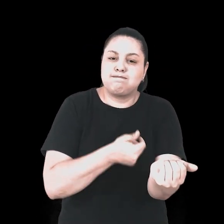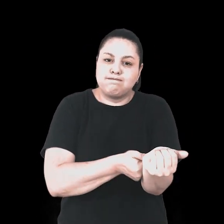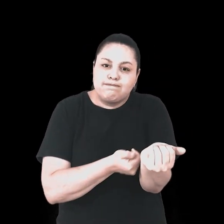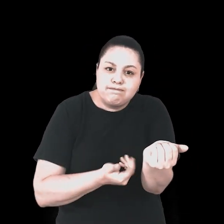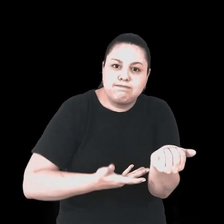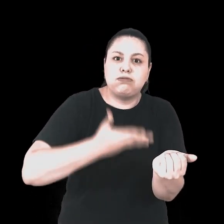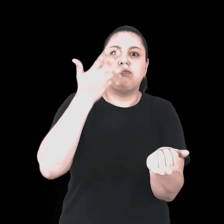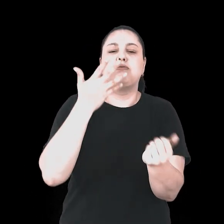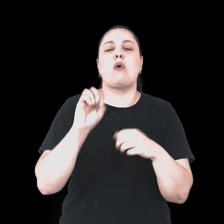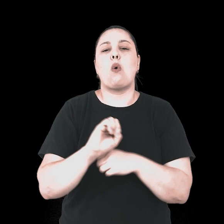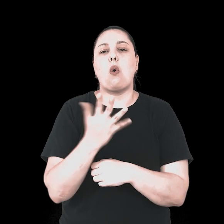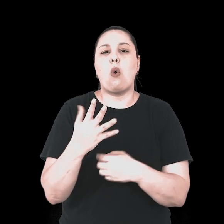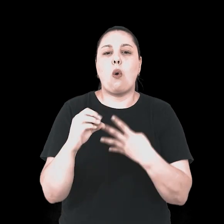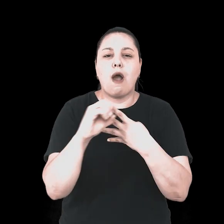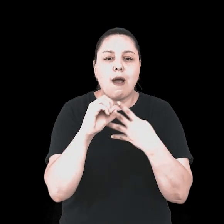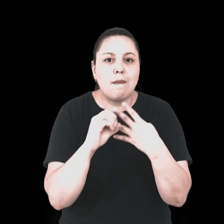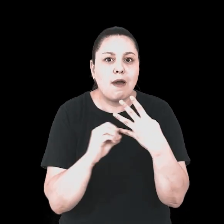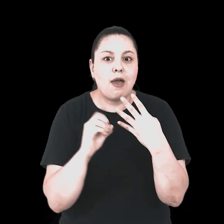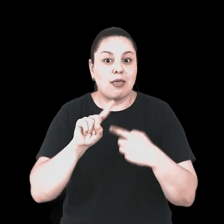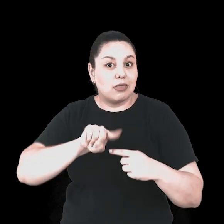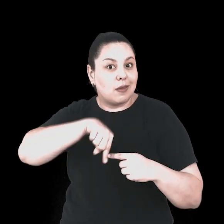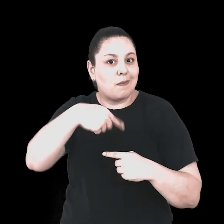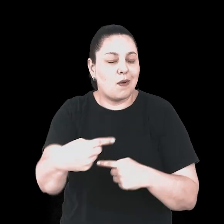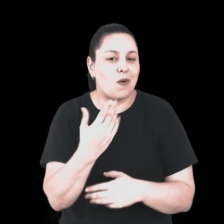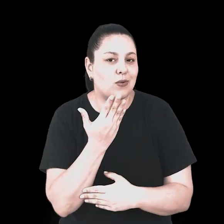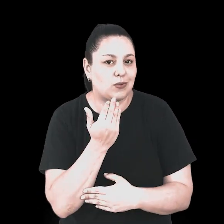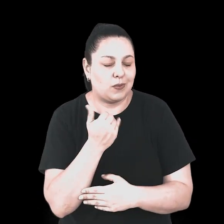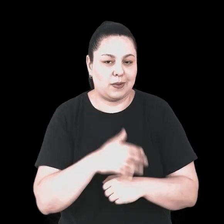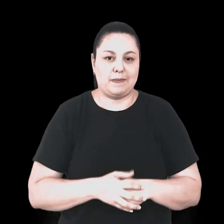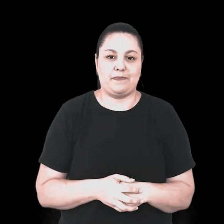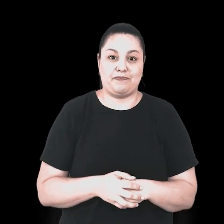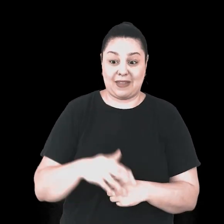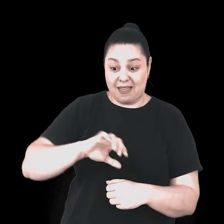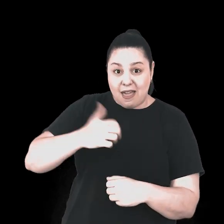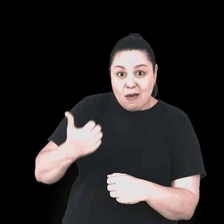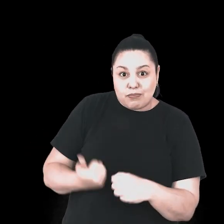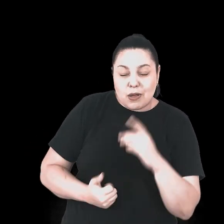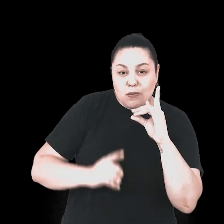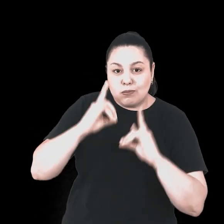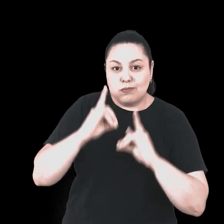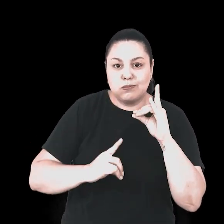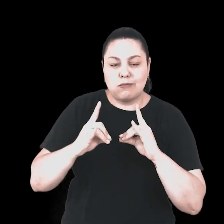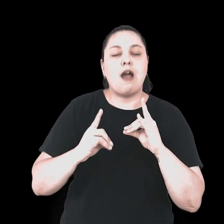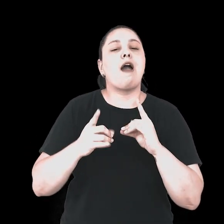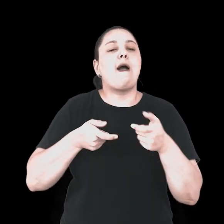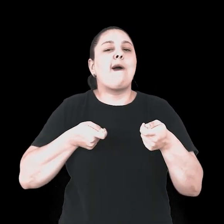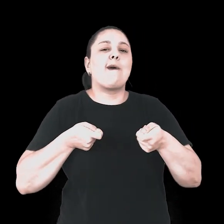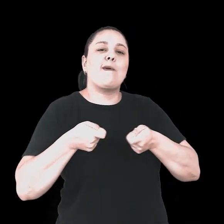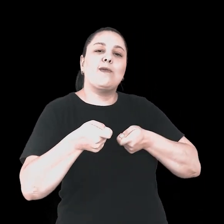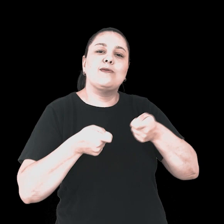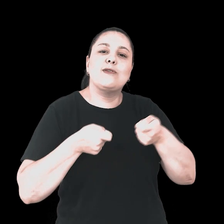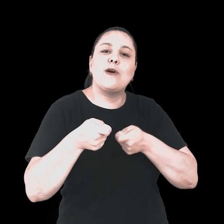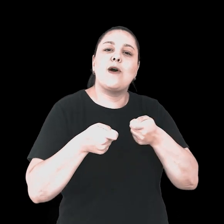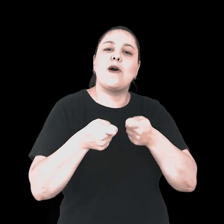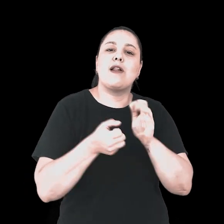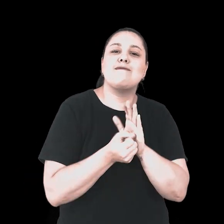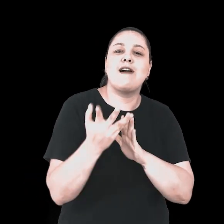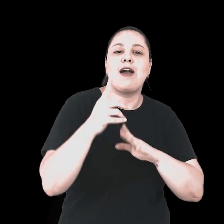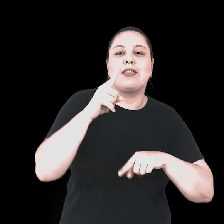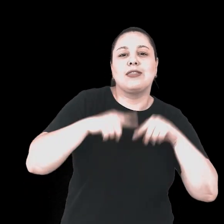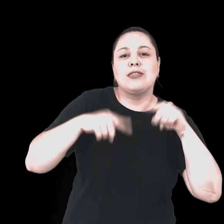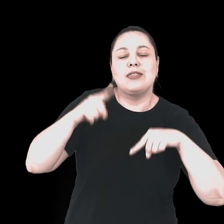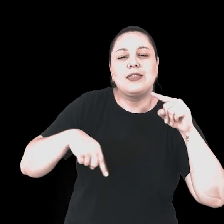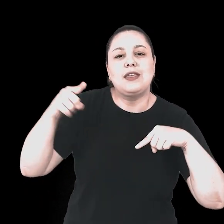de glicose e de aminoácidos após as refeições. A insulina regula a homeostase glicêmica em vários